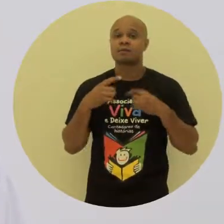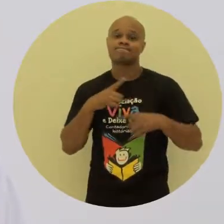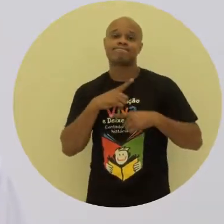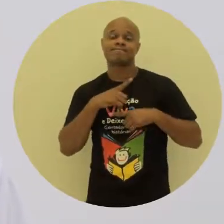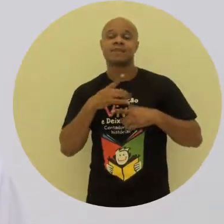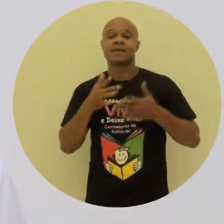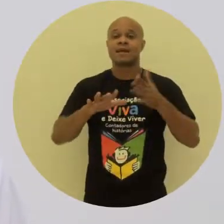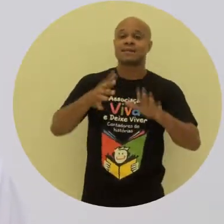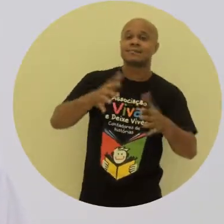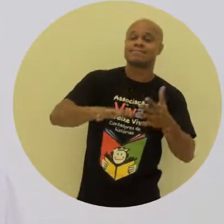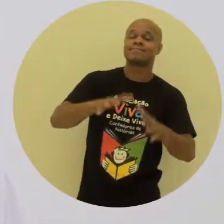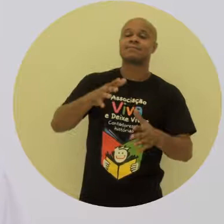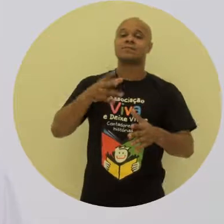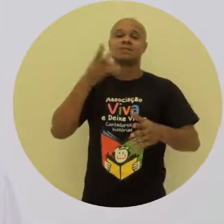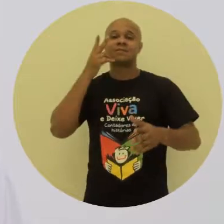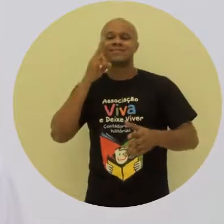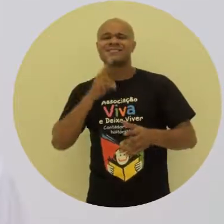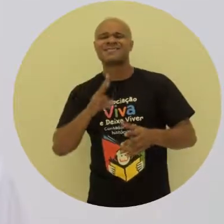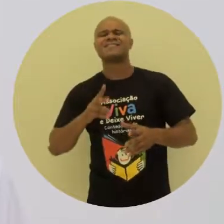com situações